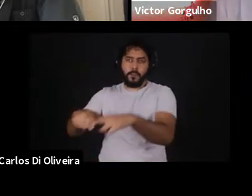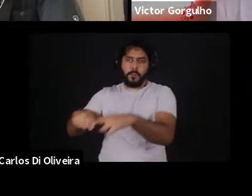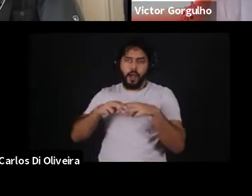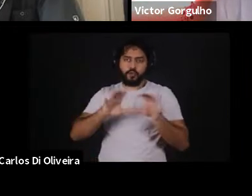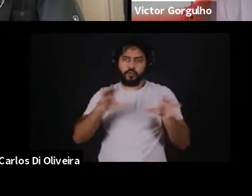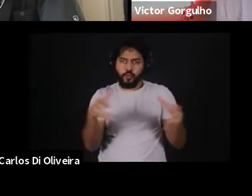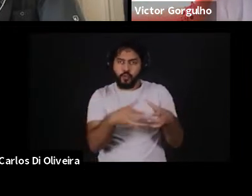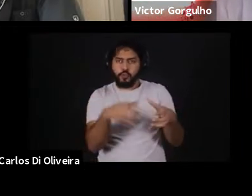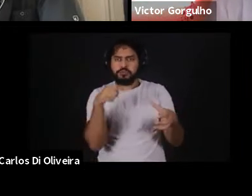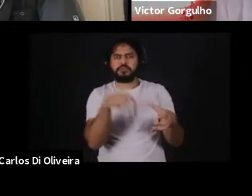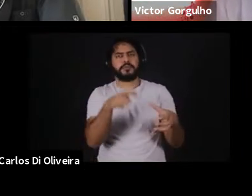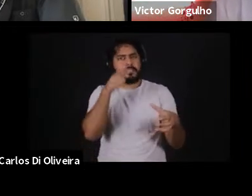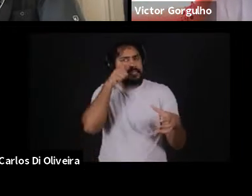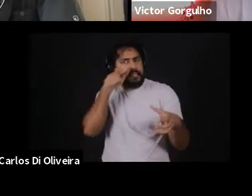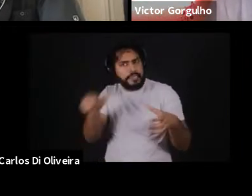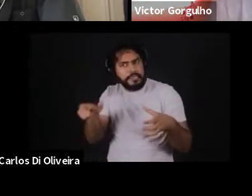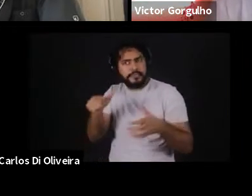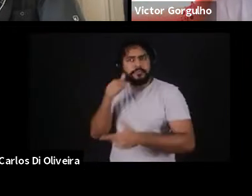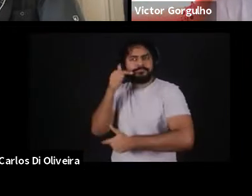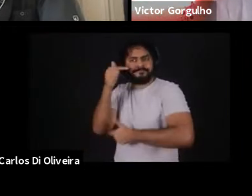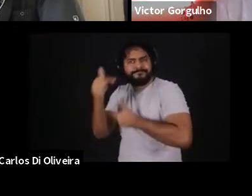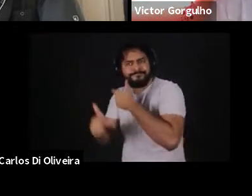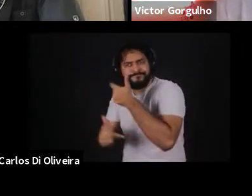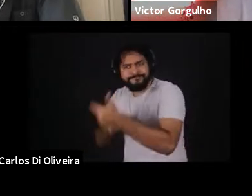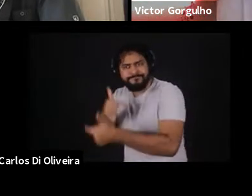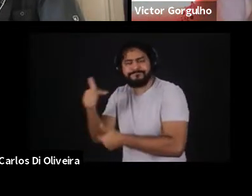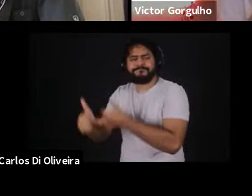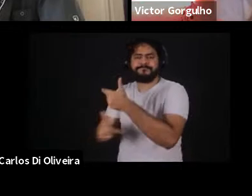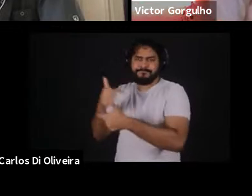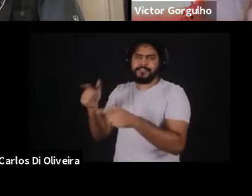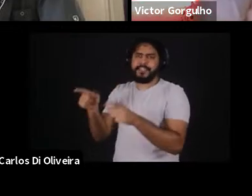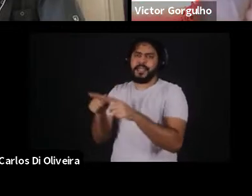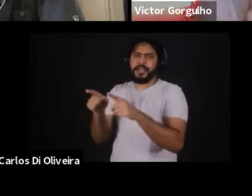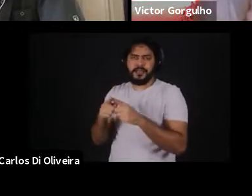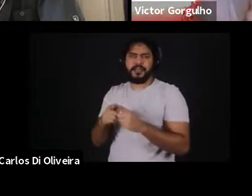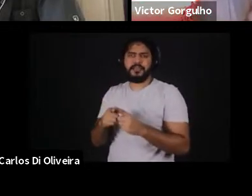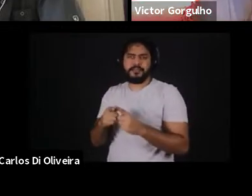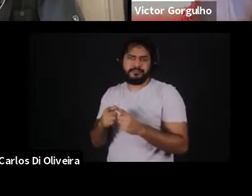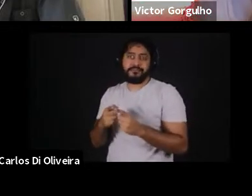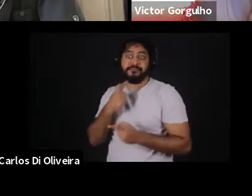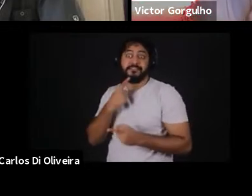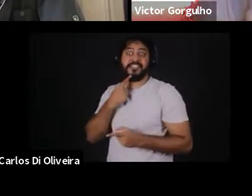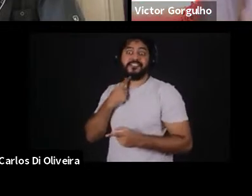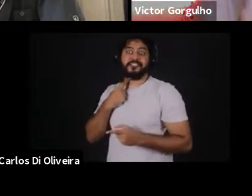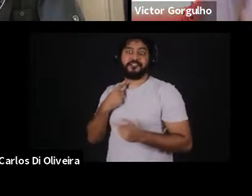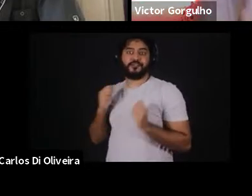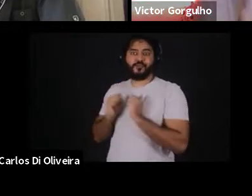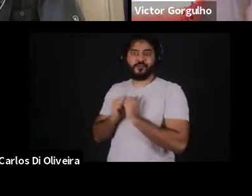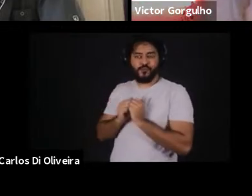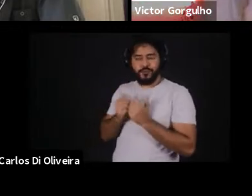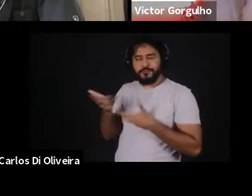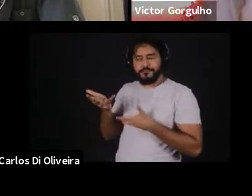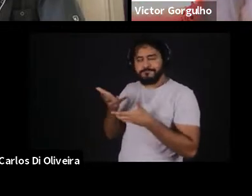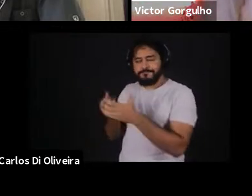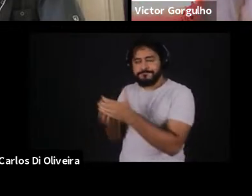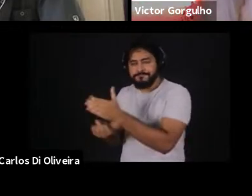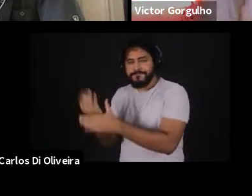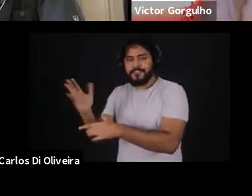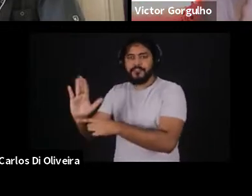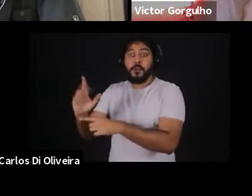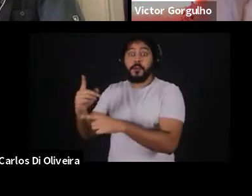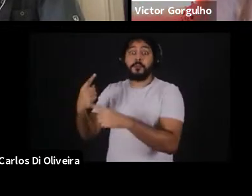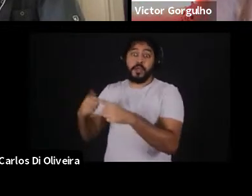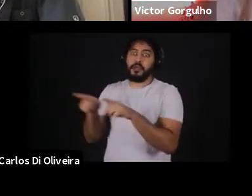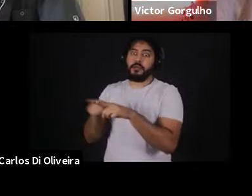sabe? Desejando também junto com a gente esse processo, sabe? Porque foi uma correria. Foi assim,